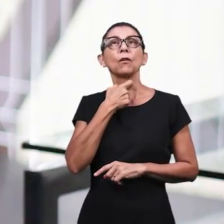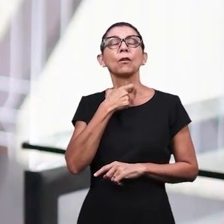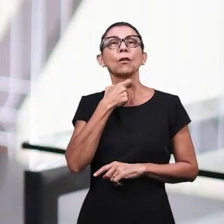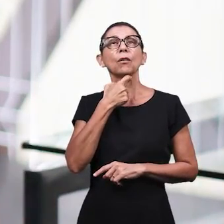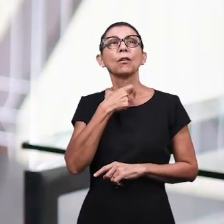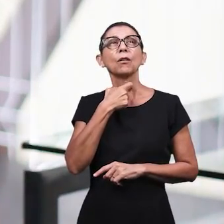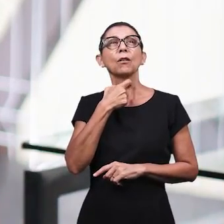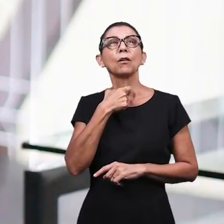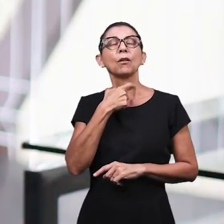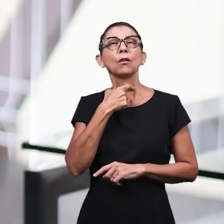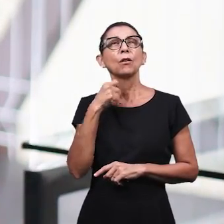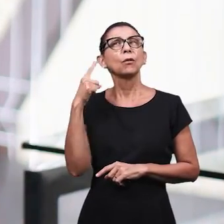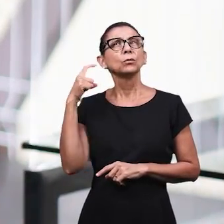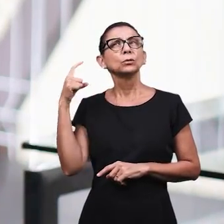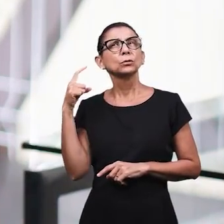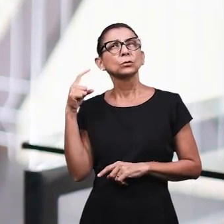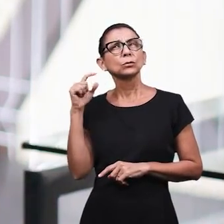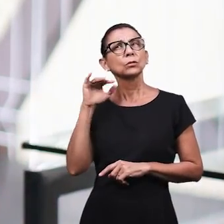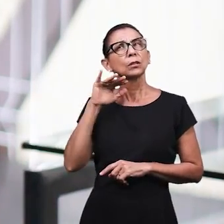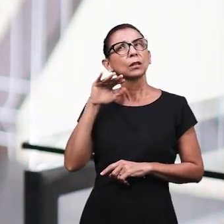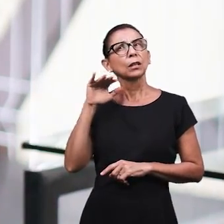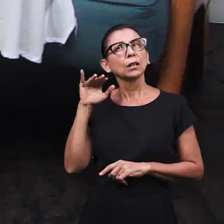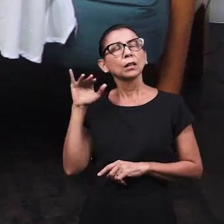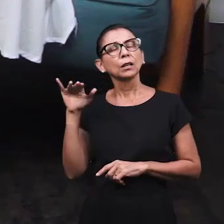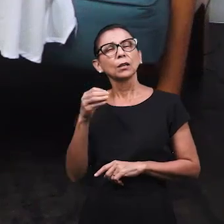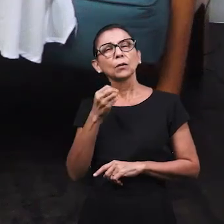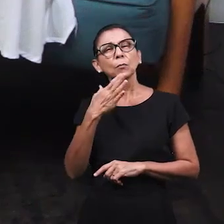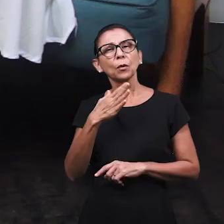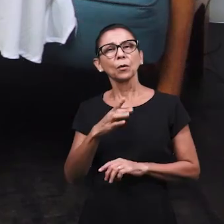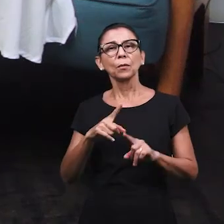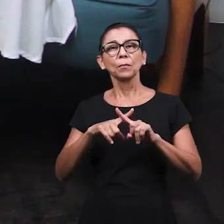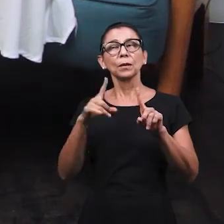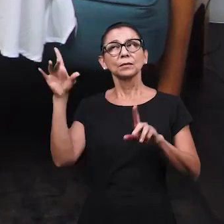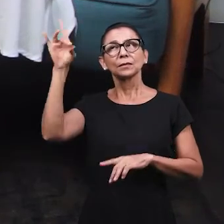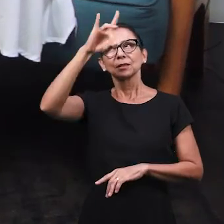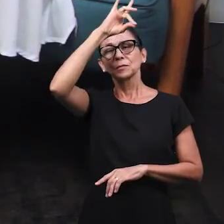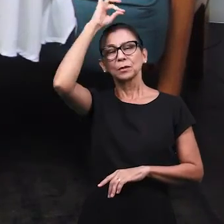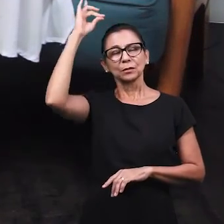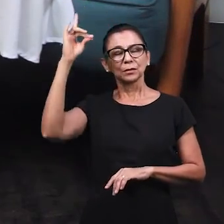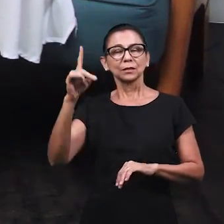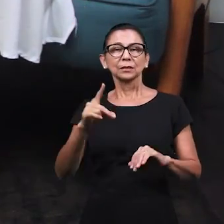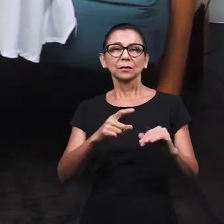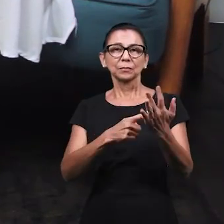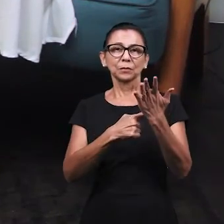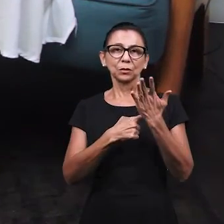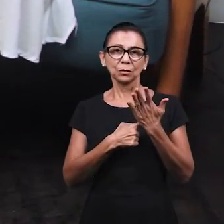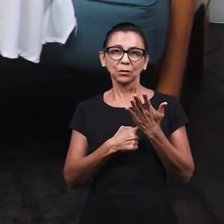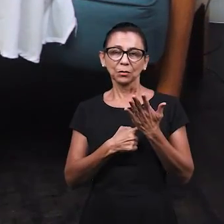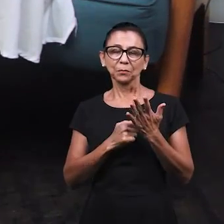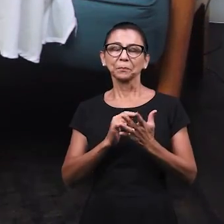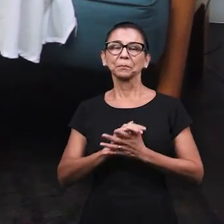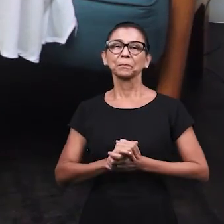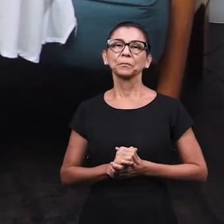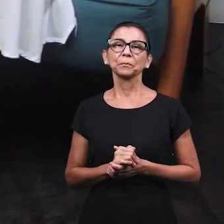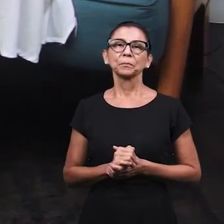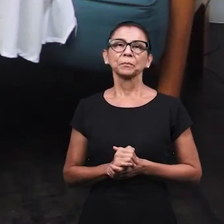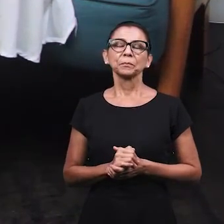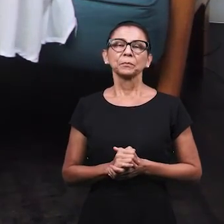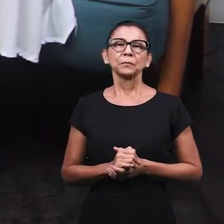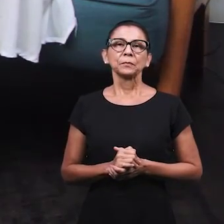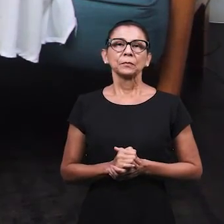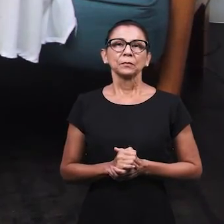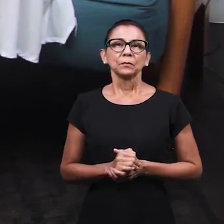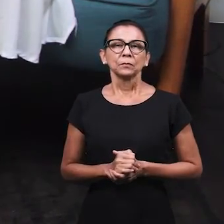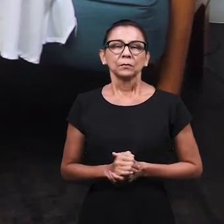uma experiência, mas que com a ajuda do Espírito Santo, tudo se encaixou. E o objetivo